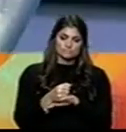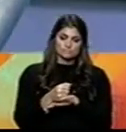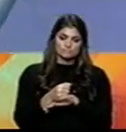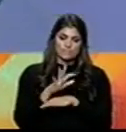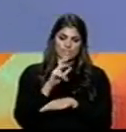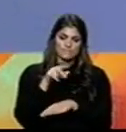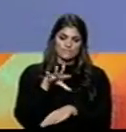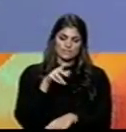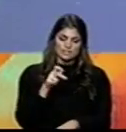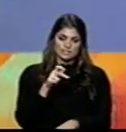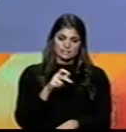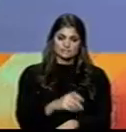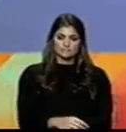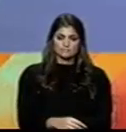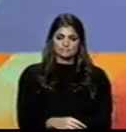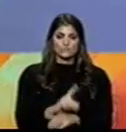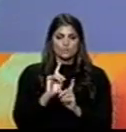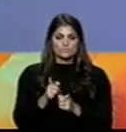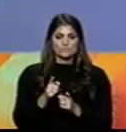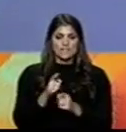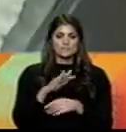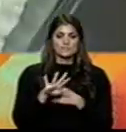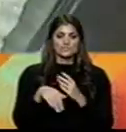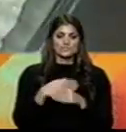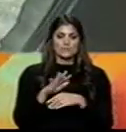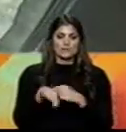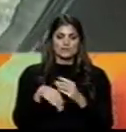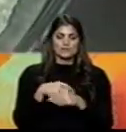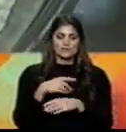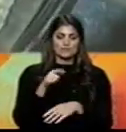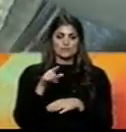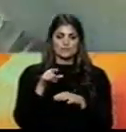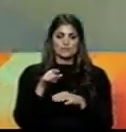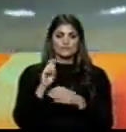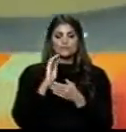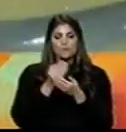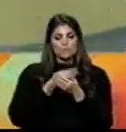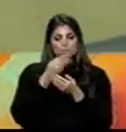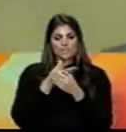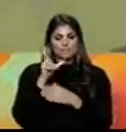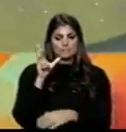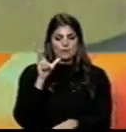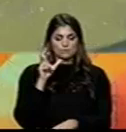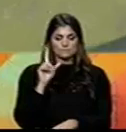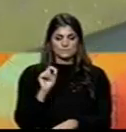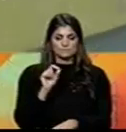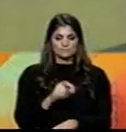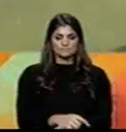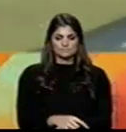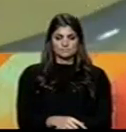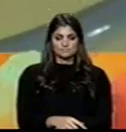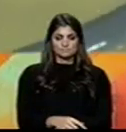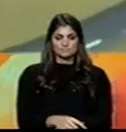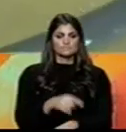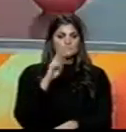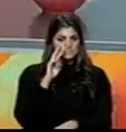farinha. Sim, uma parte. Vamos começar a misturar, até com a colher de pau. Eu pensava que só servia para... E vais ver que para... bonitos pãezinhos